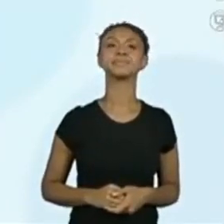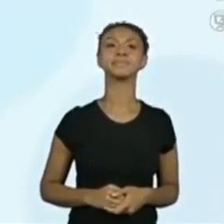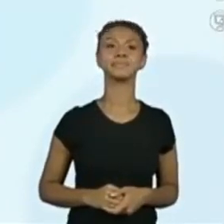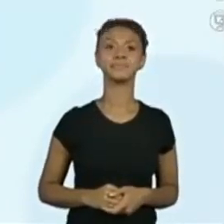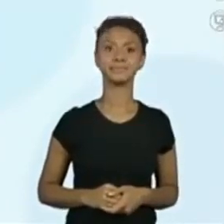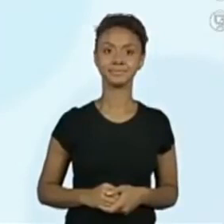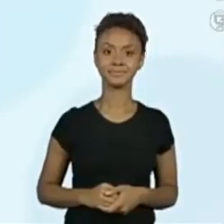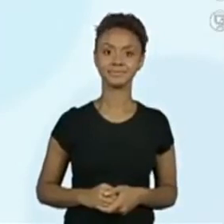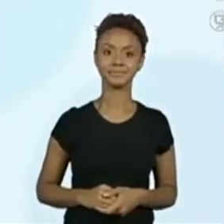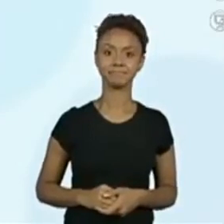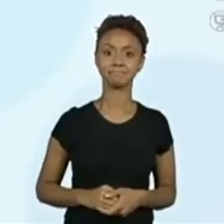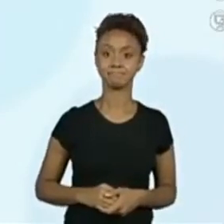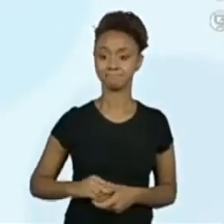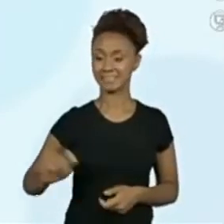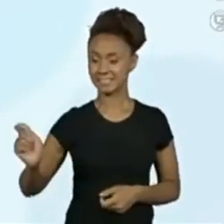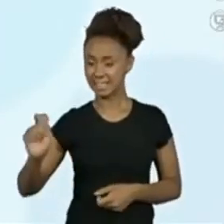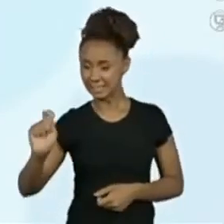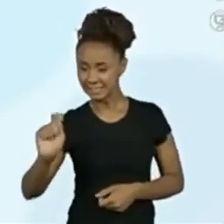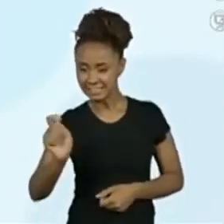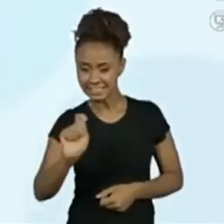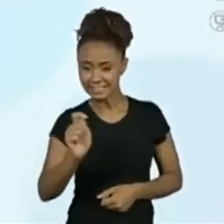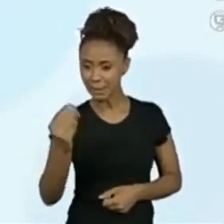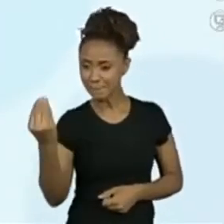quando terminar de escrever? Isso.